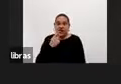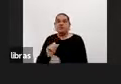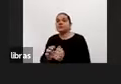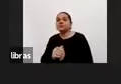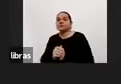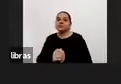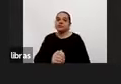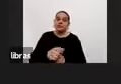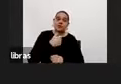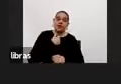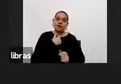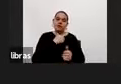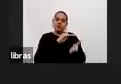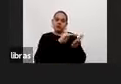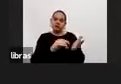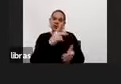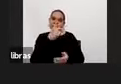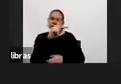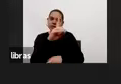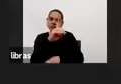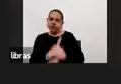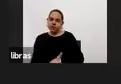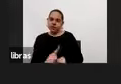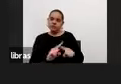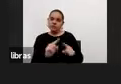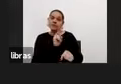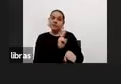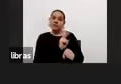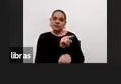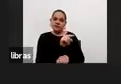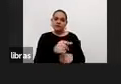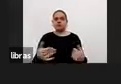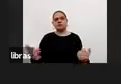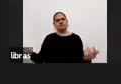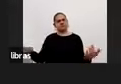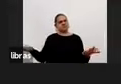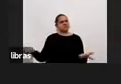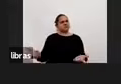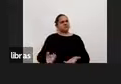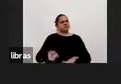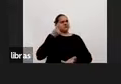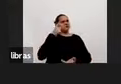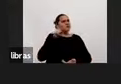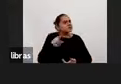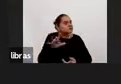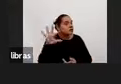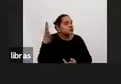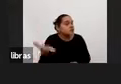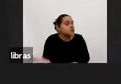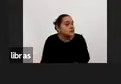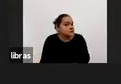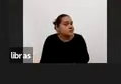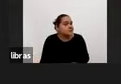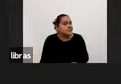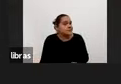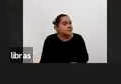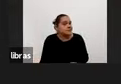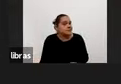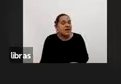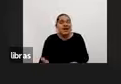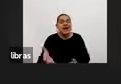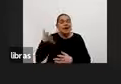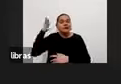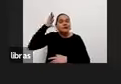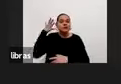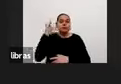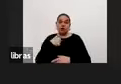eu vou tirar teu direito, mas eu estou te protegendo, né? Então é isso que está ocorrendo, certo? Então, assim, eles vêm com um discurso assim, olha, eu vou